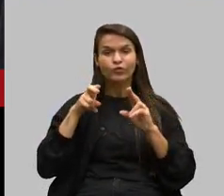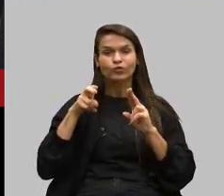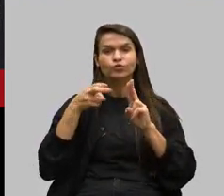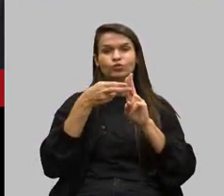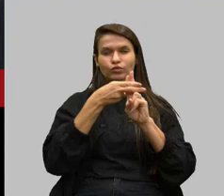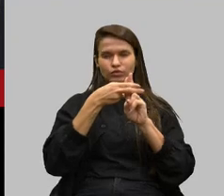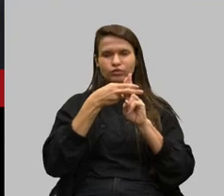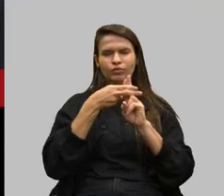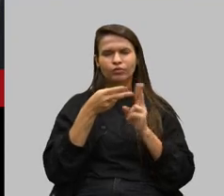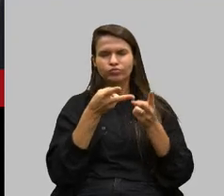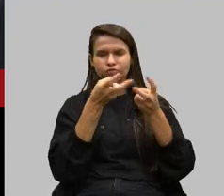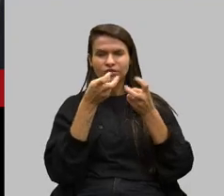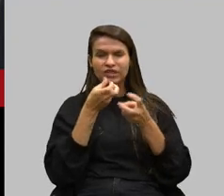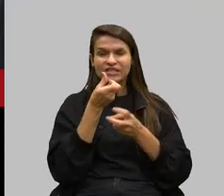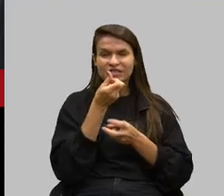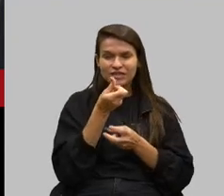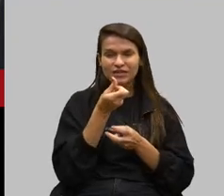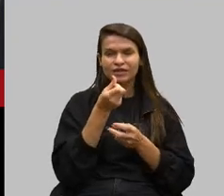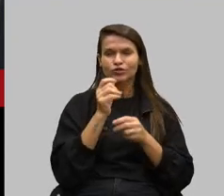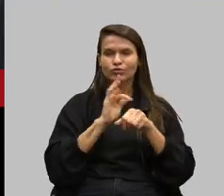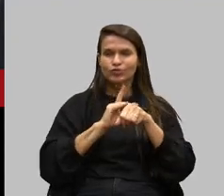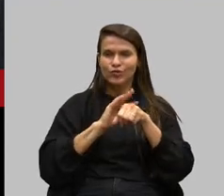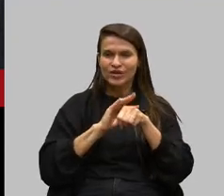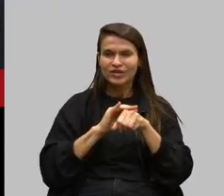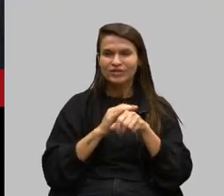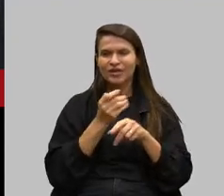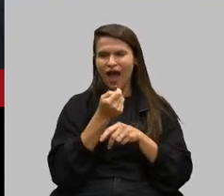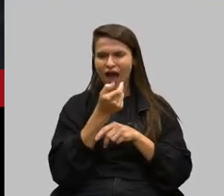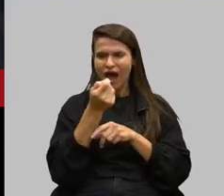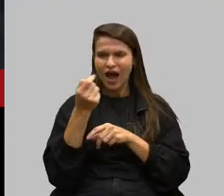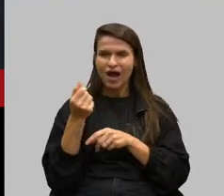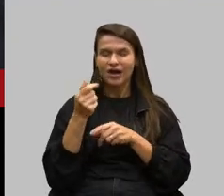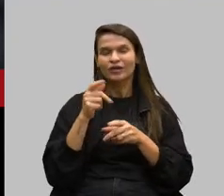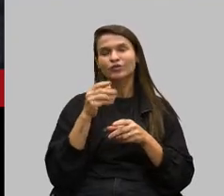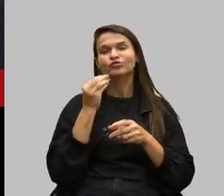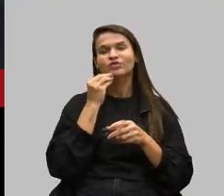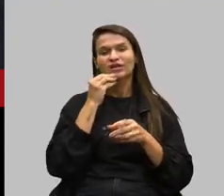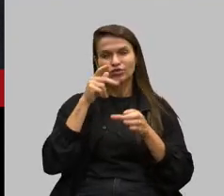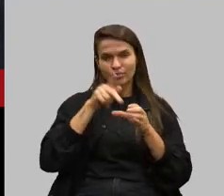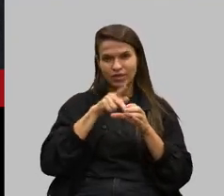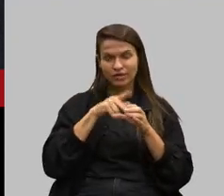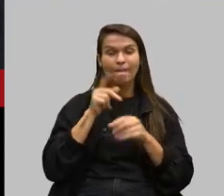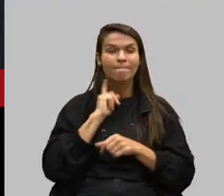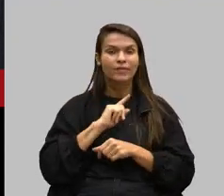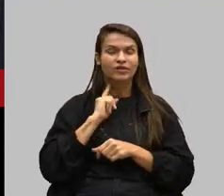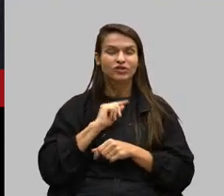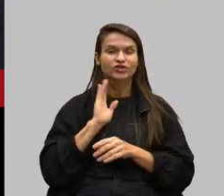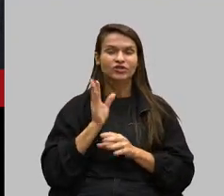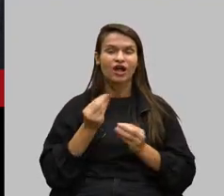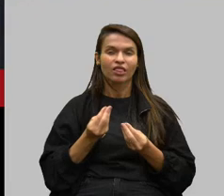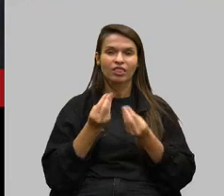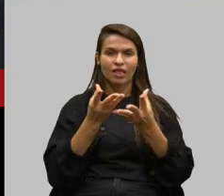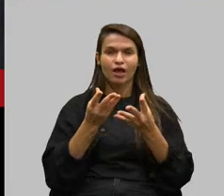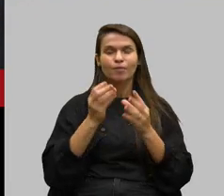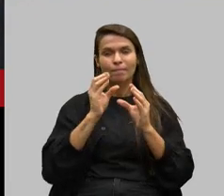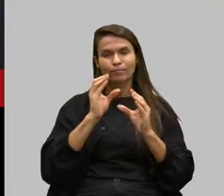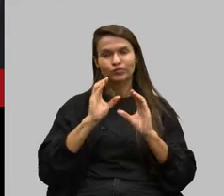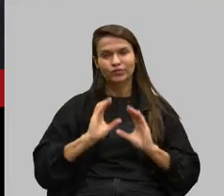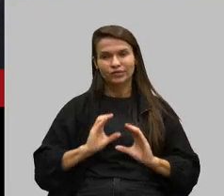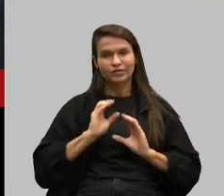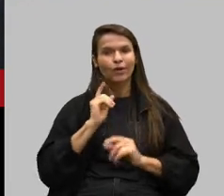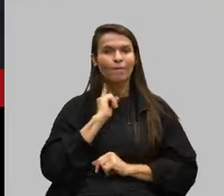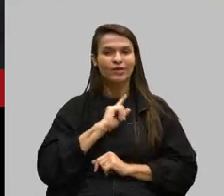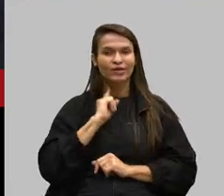doenças raras no teste do pezinho Minas Gerais hoje já coloca já fornece para o cidadão Mineiro